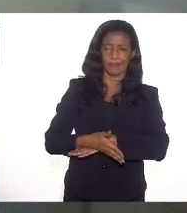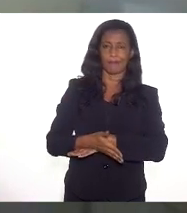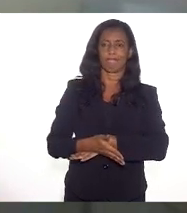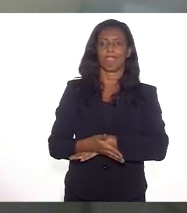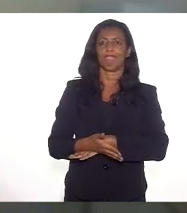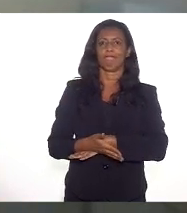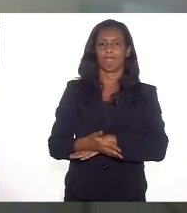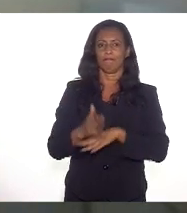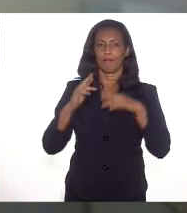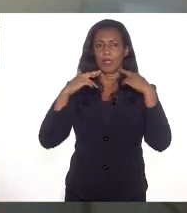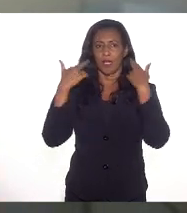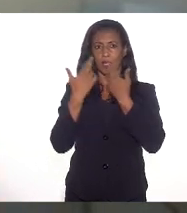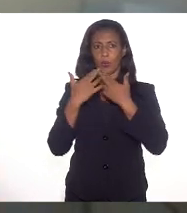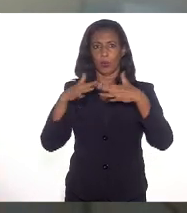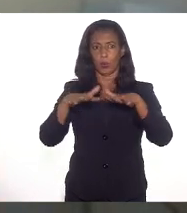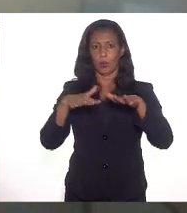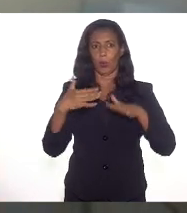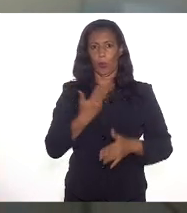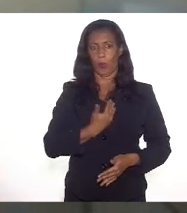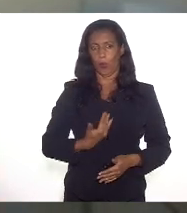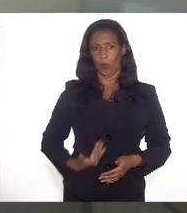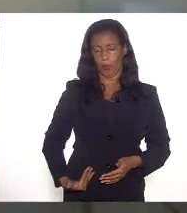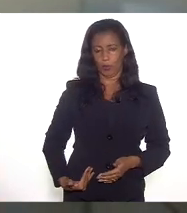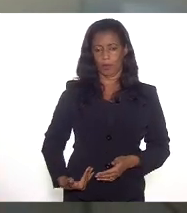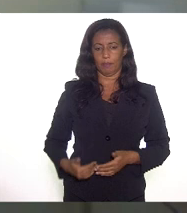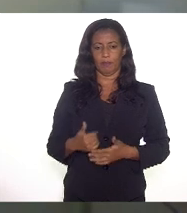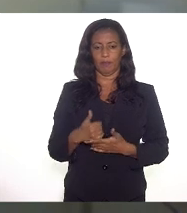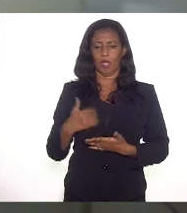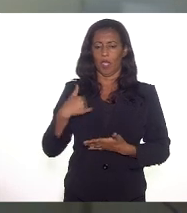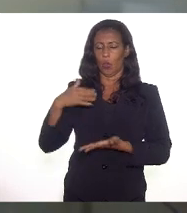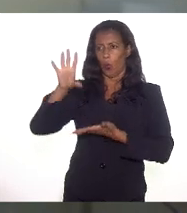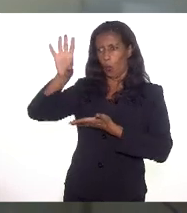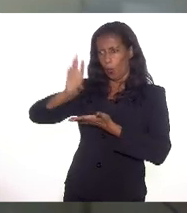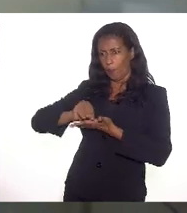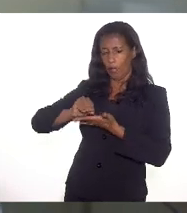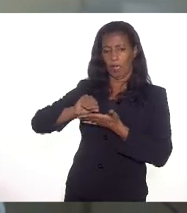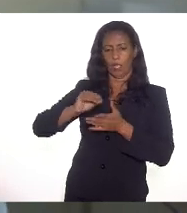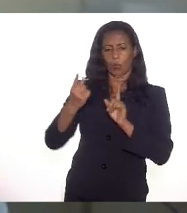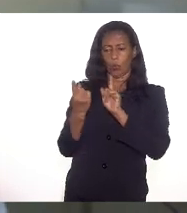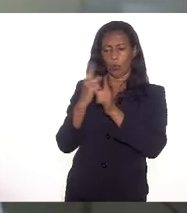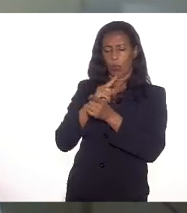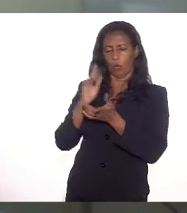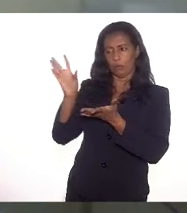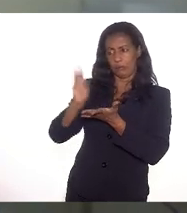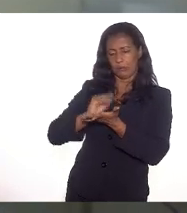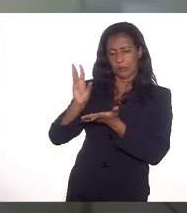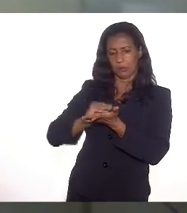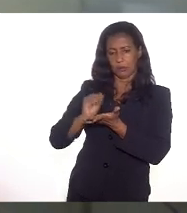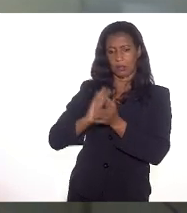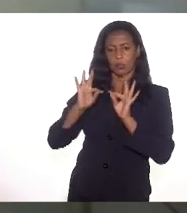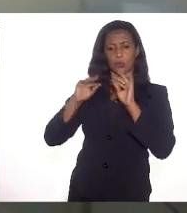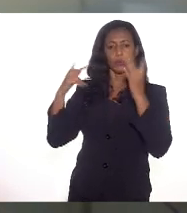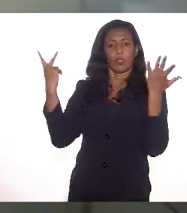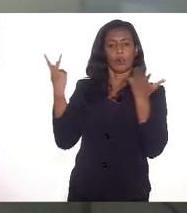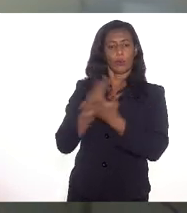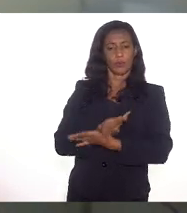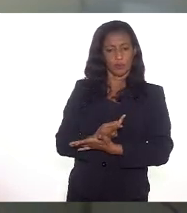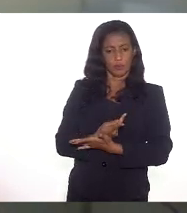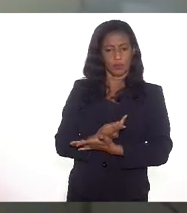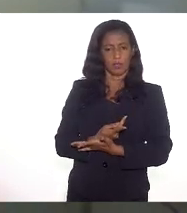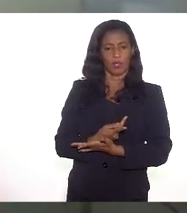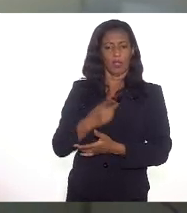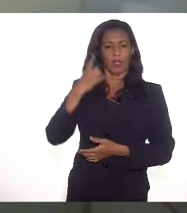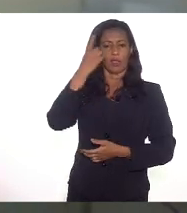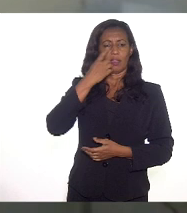pública, eu anotei todas as contradições que lá aconteceram.